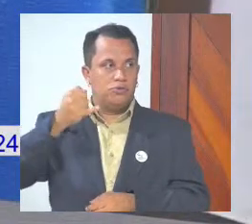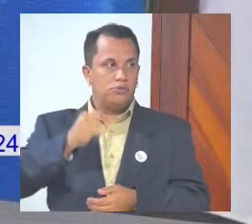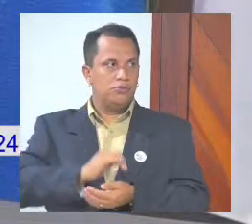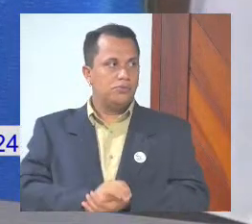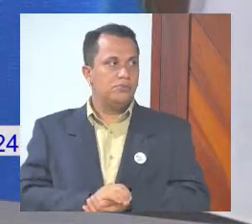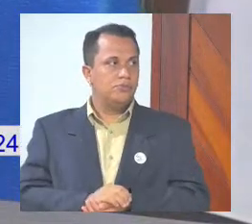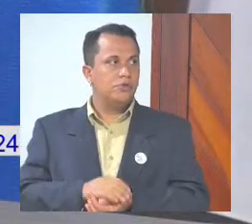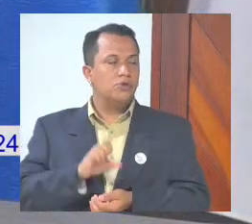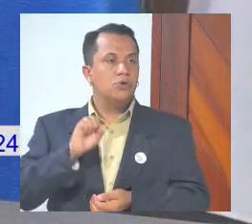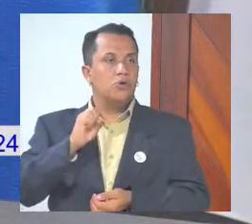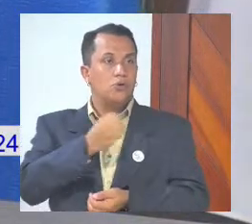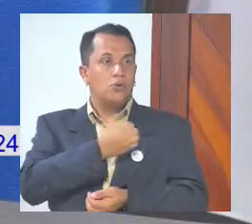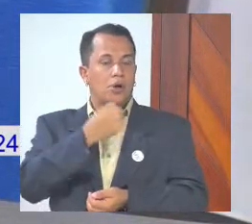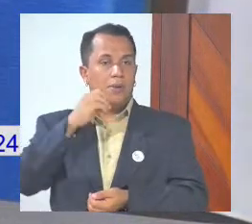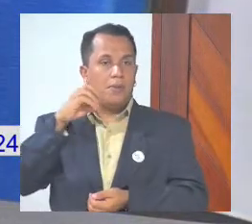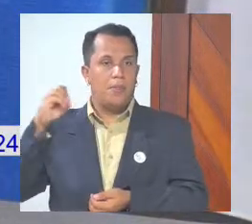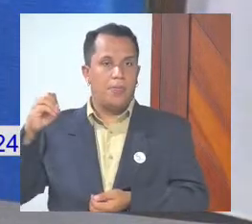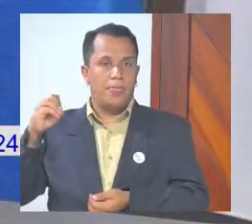de número